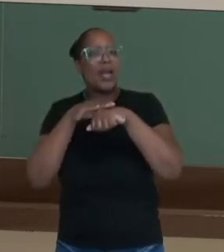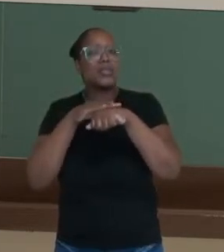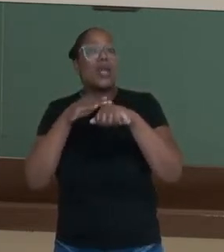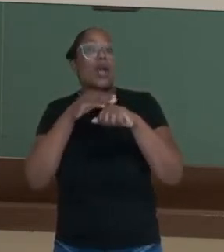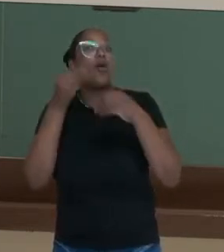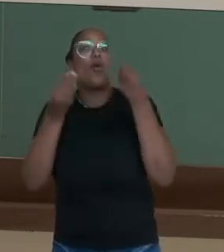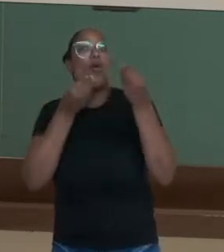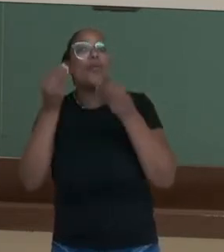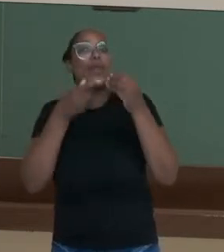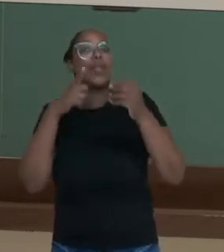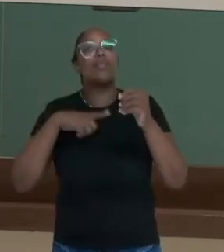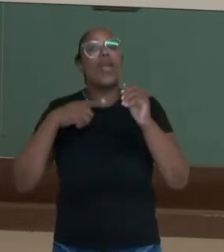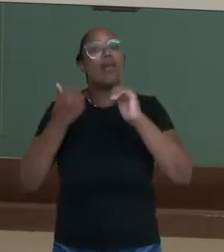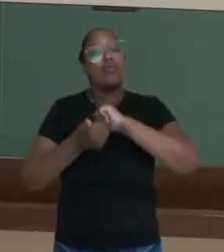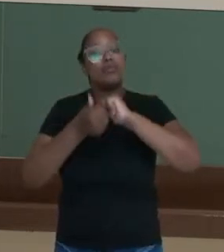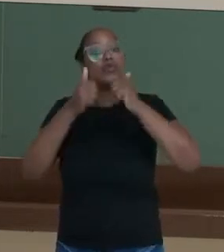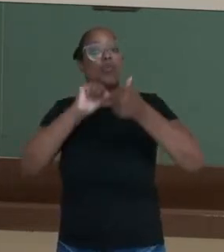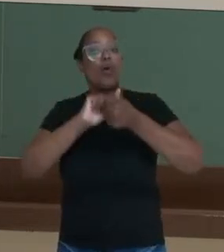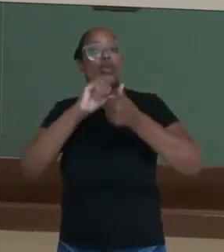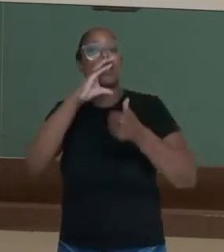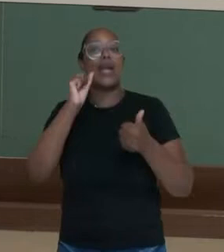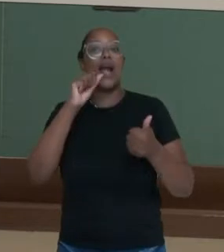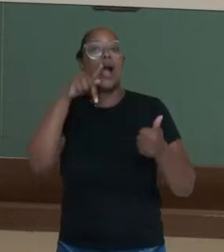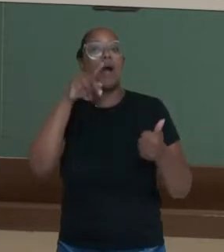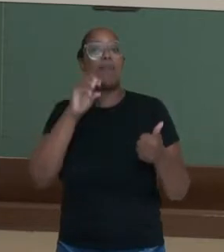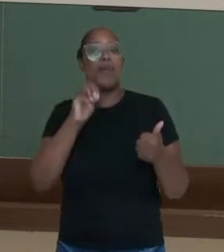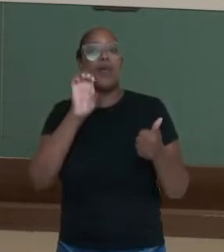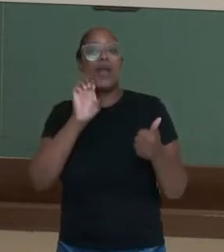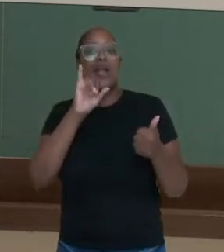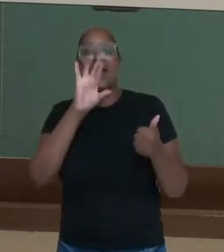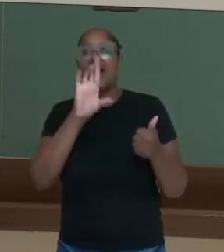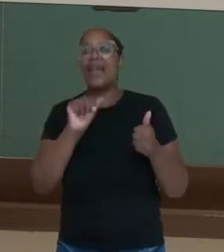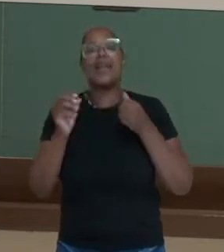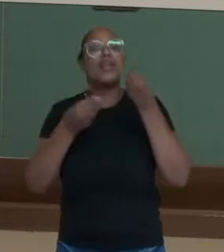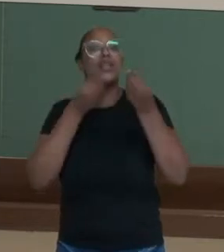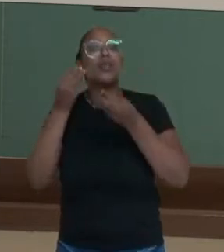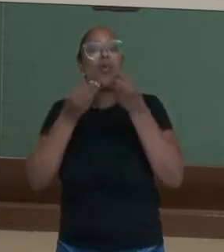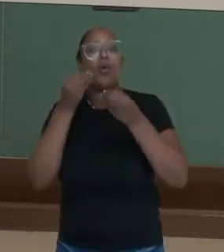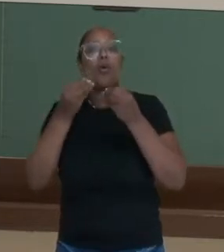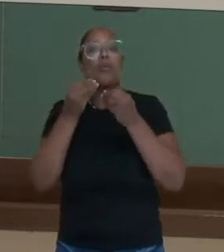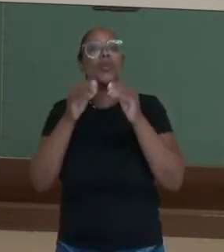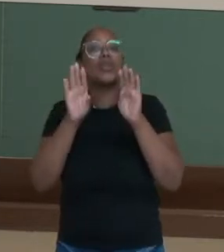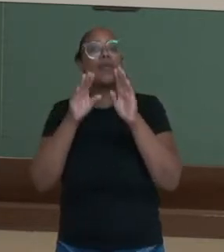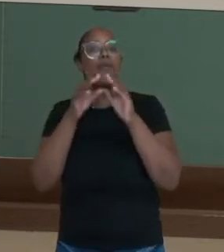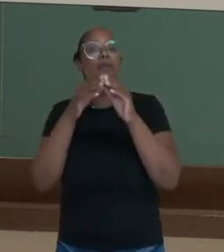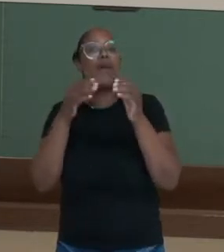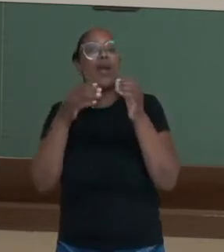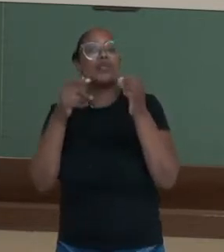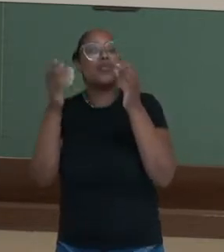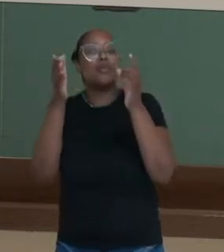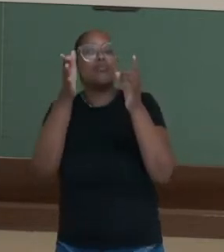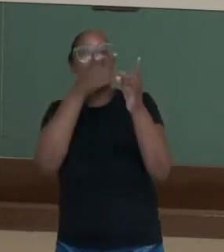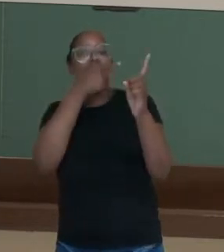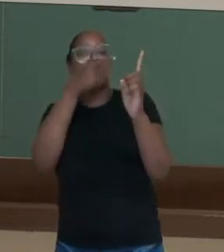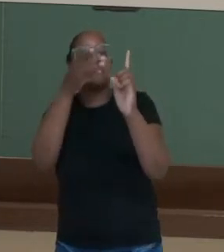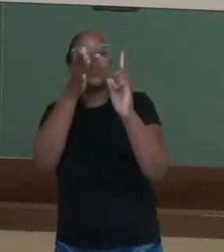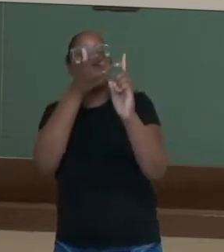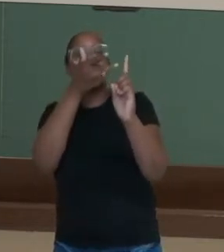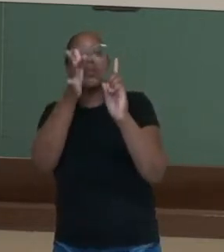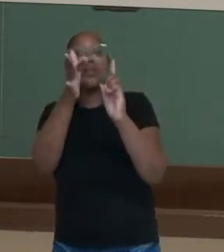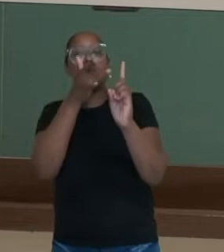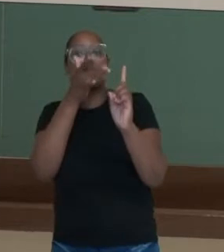da capoeira. Principalmente a gente vai falar um pouquinho do berimbau, né? Aquele som